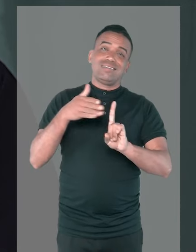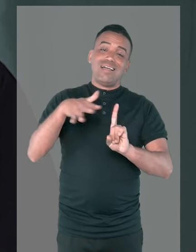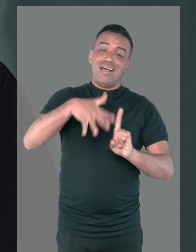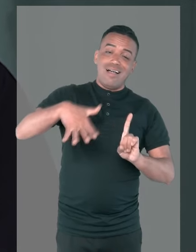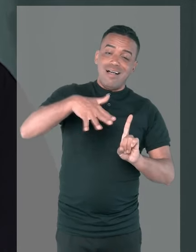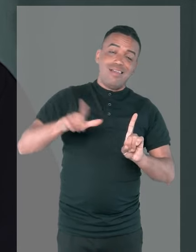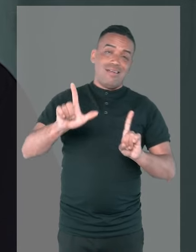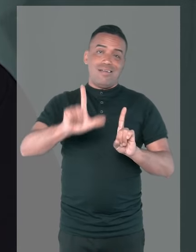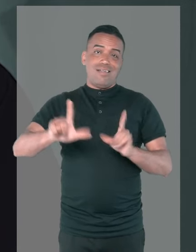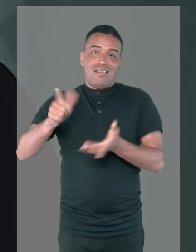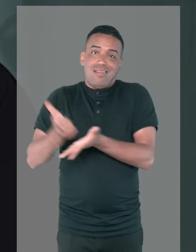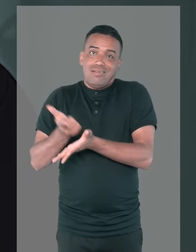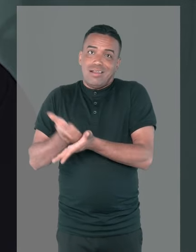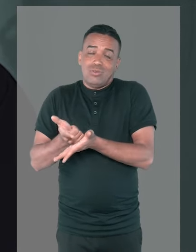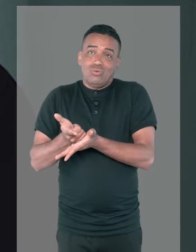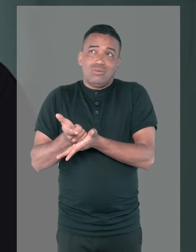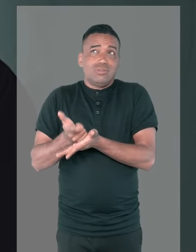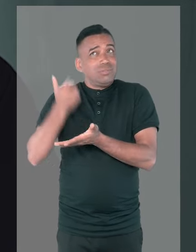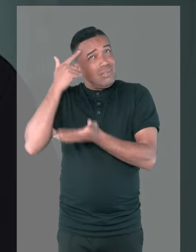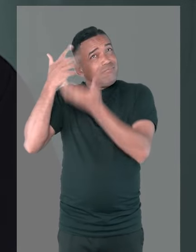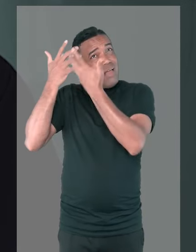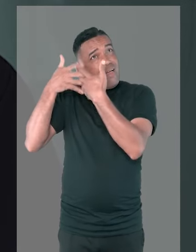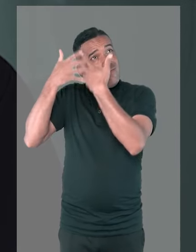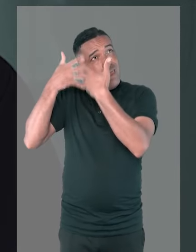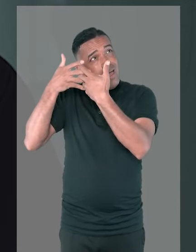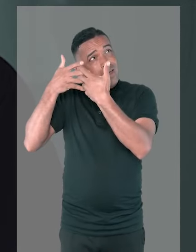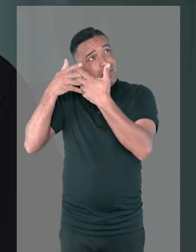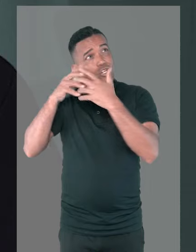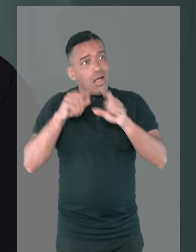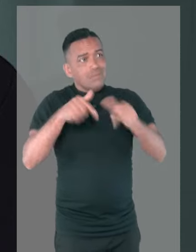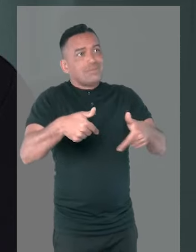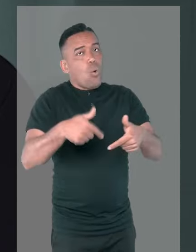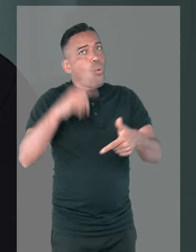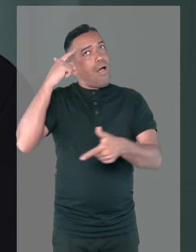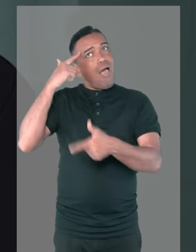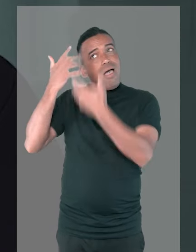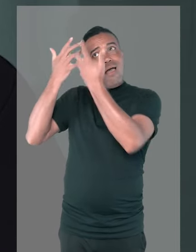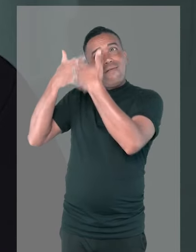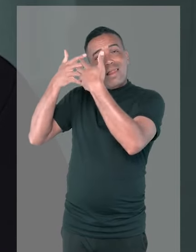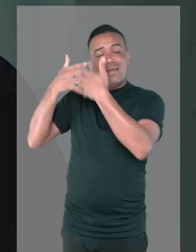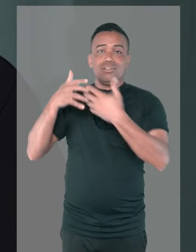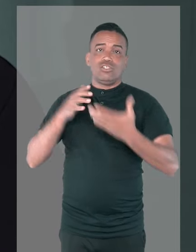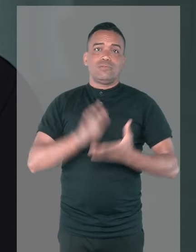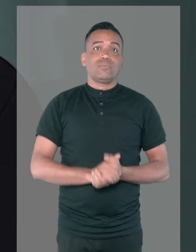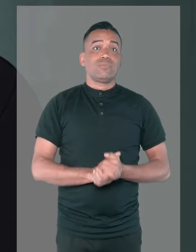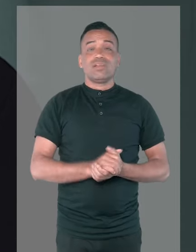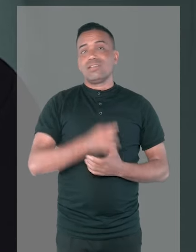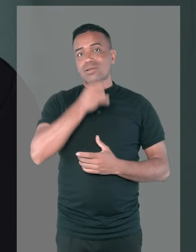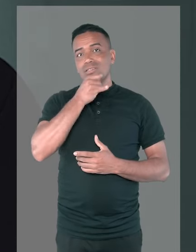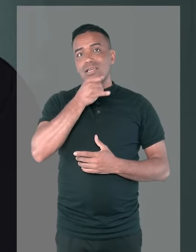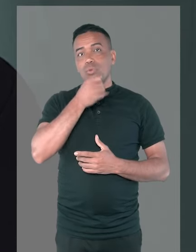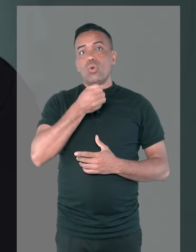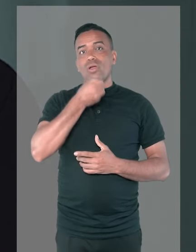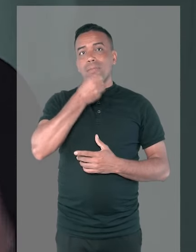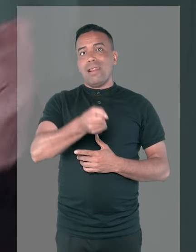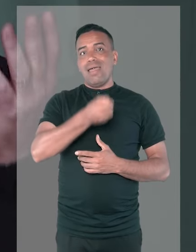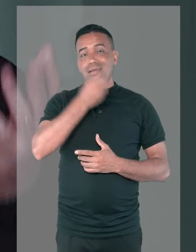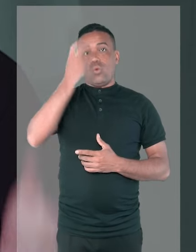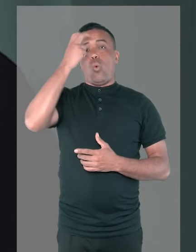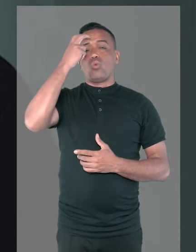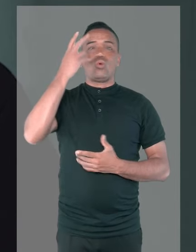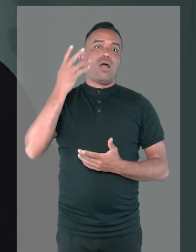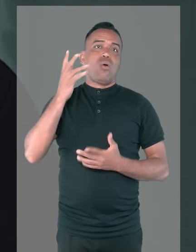que reflete sobre aquilo que é feito. Na medida em que a imprensa cultural é uma falecida, né,